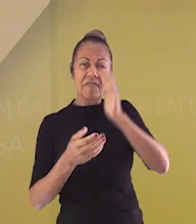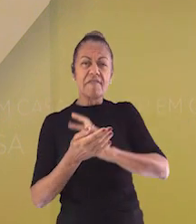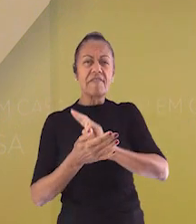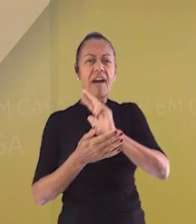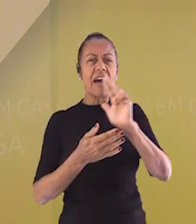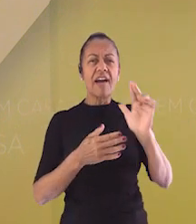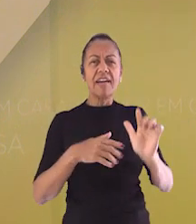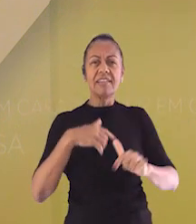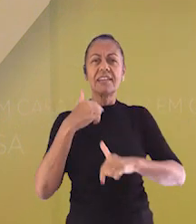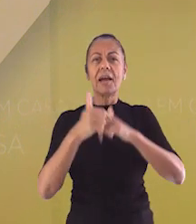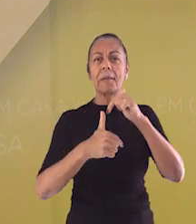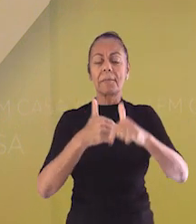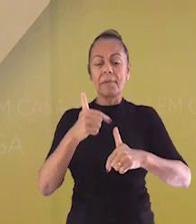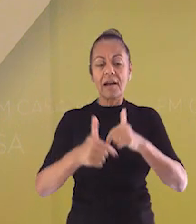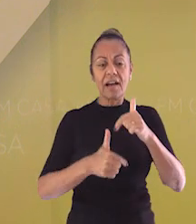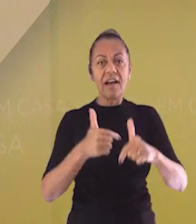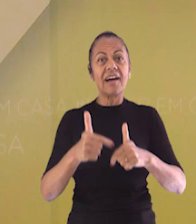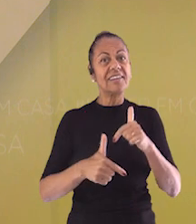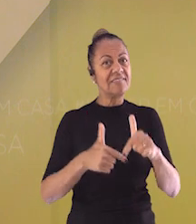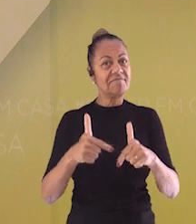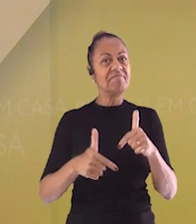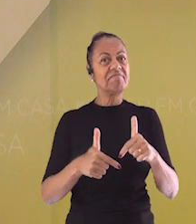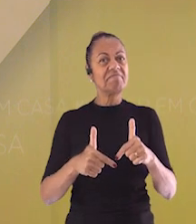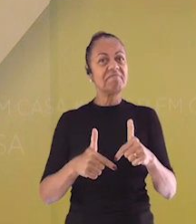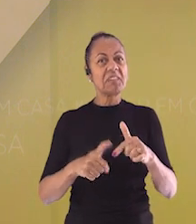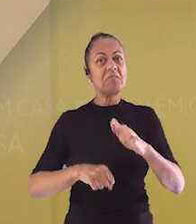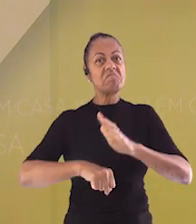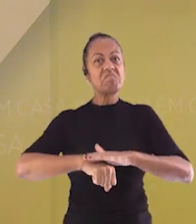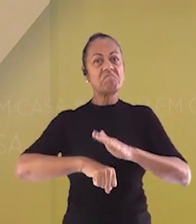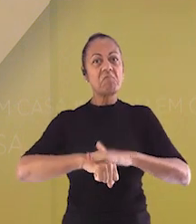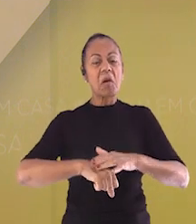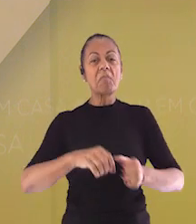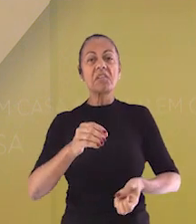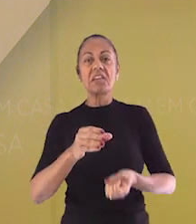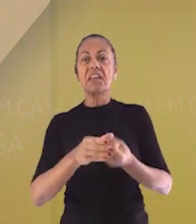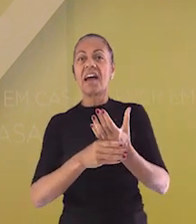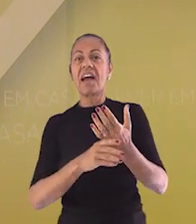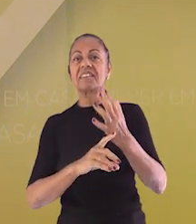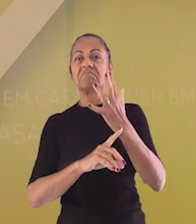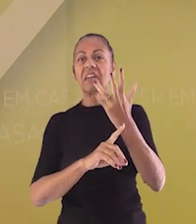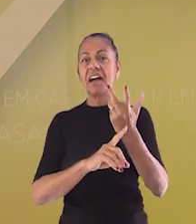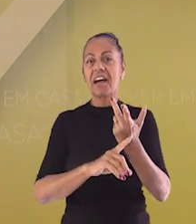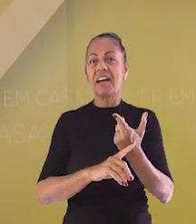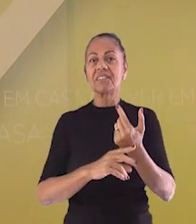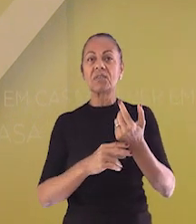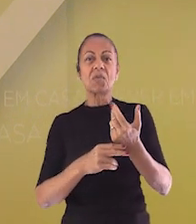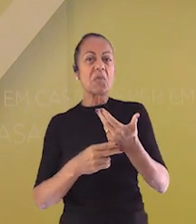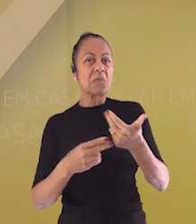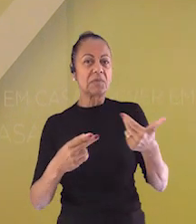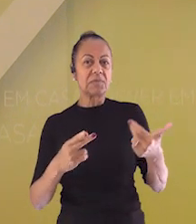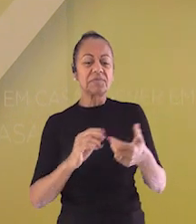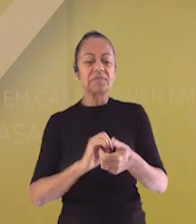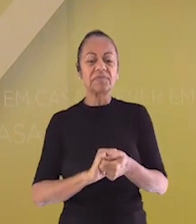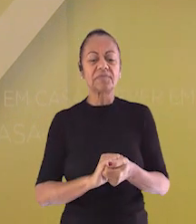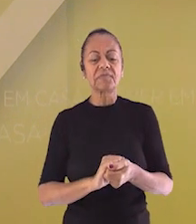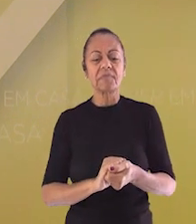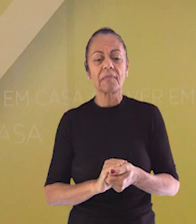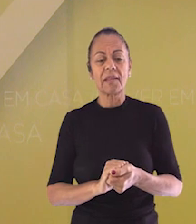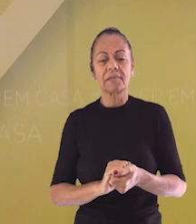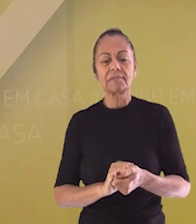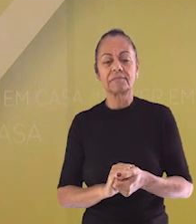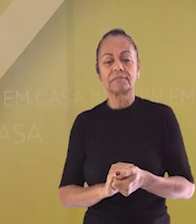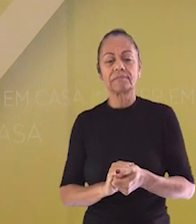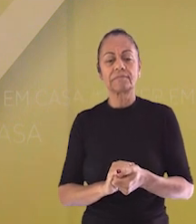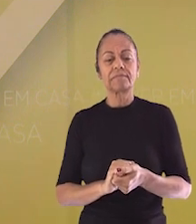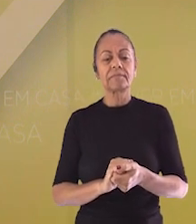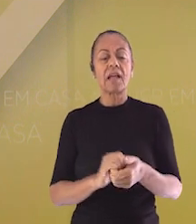produtos e serviços que interessam aos visitantes. Vimos até agora os tipos de